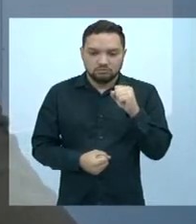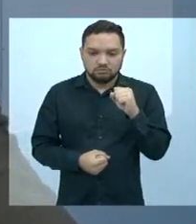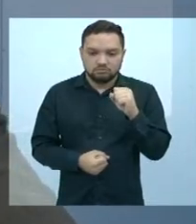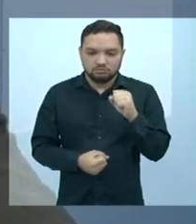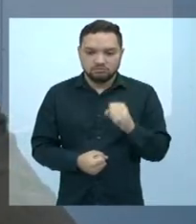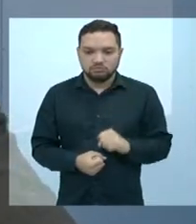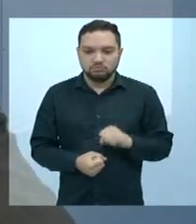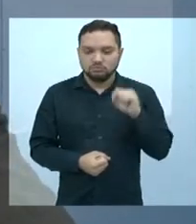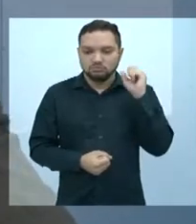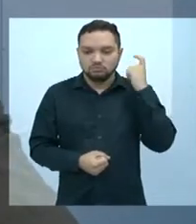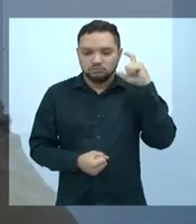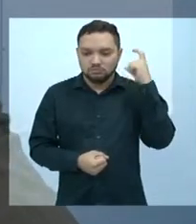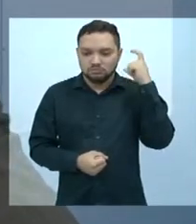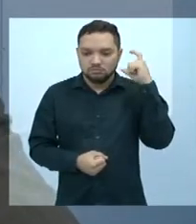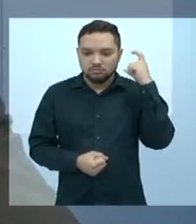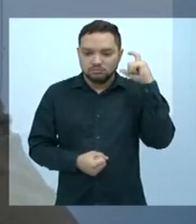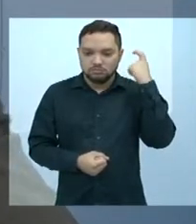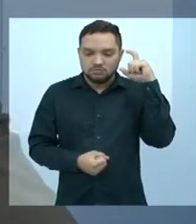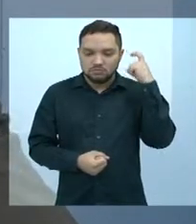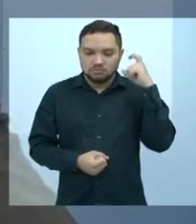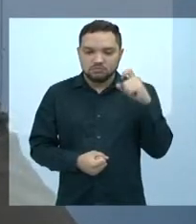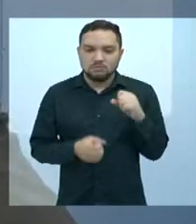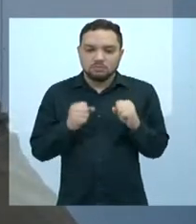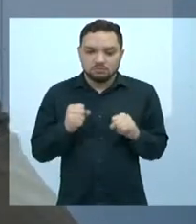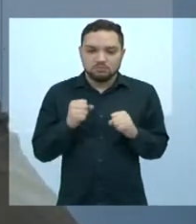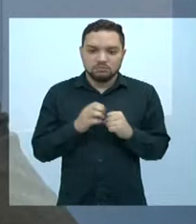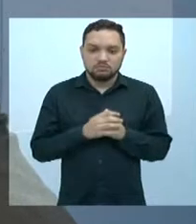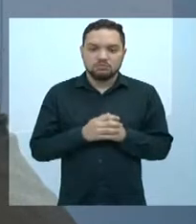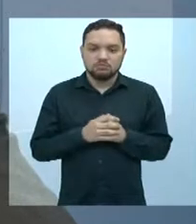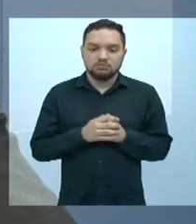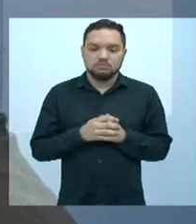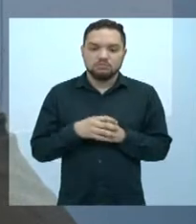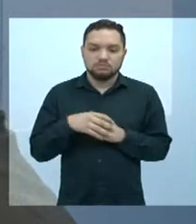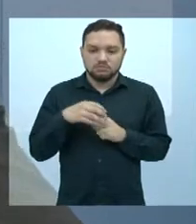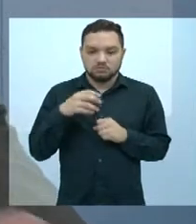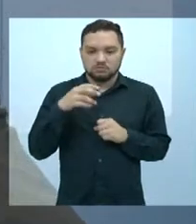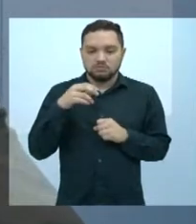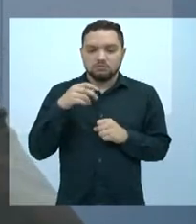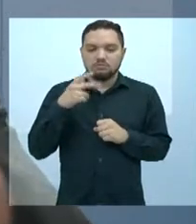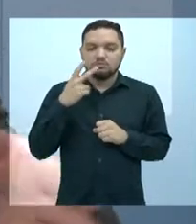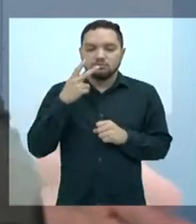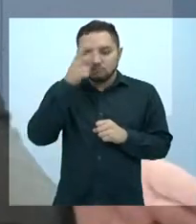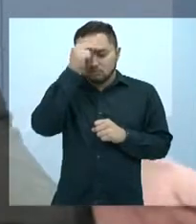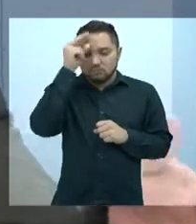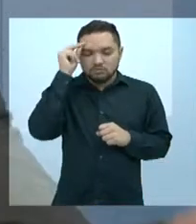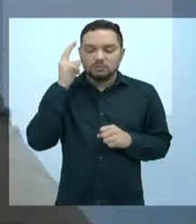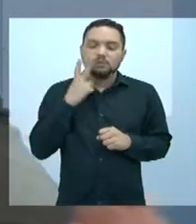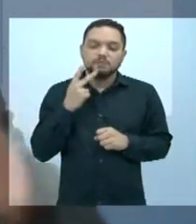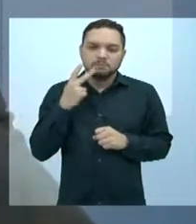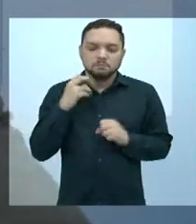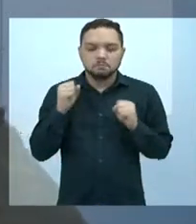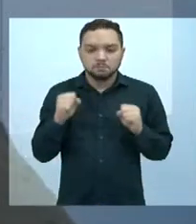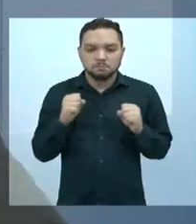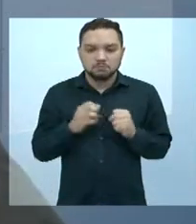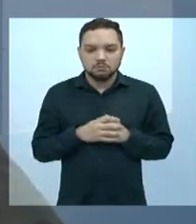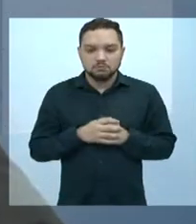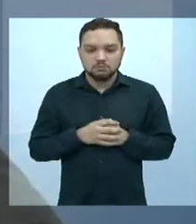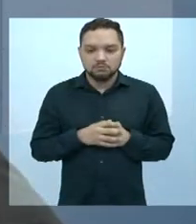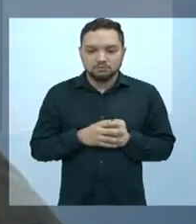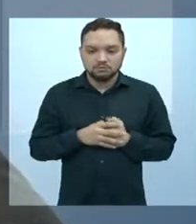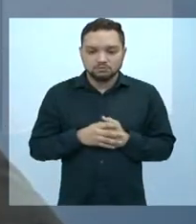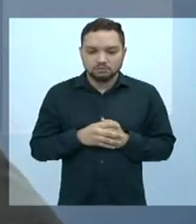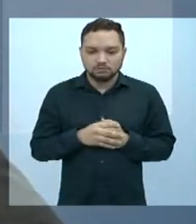hoje que se põe na mesa como um provável candidato à Prefeitura de Fortaleza. Ele não afirma, mas não